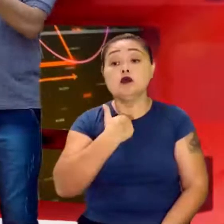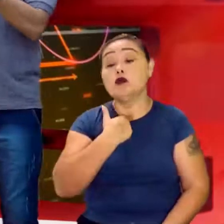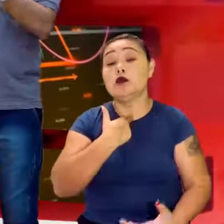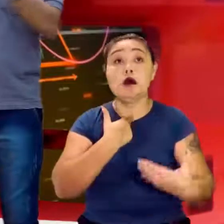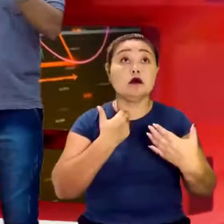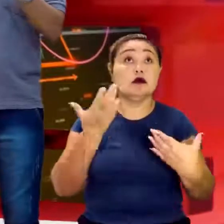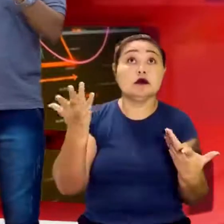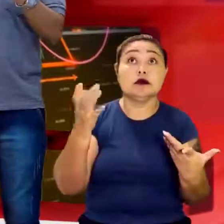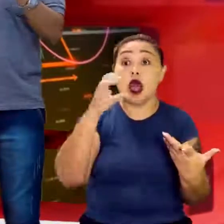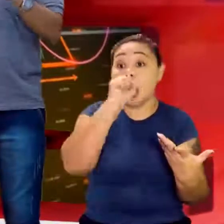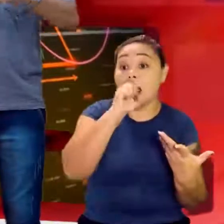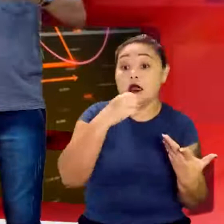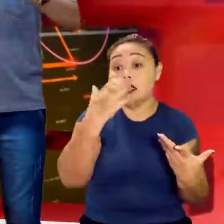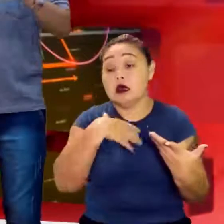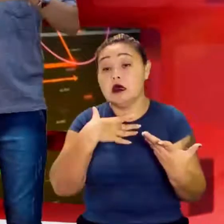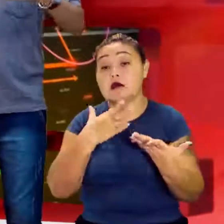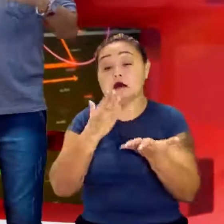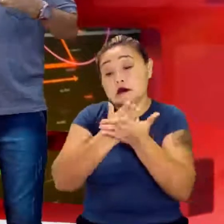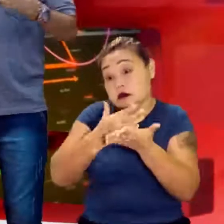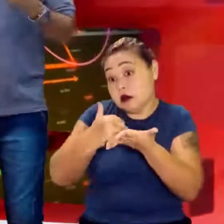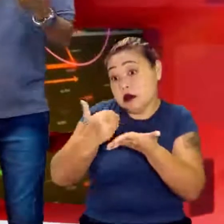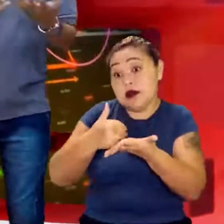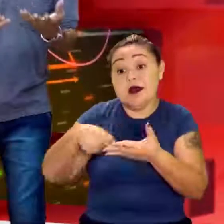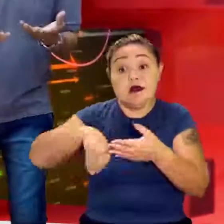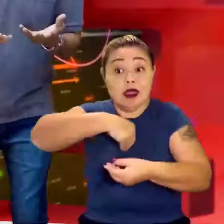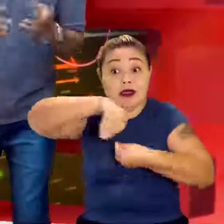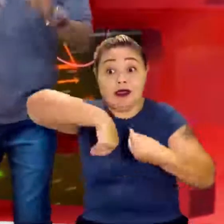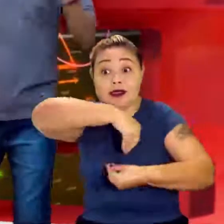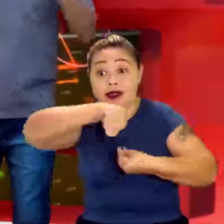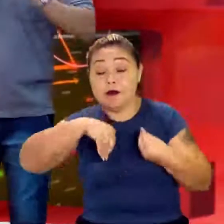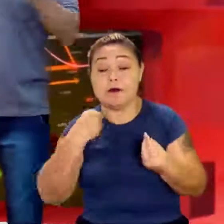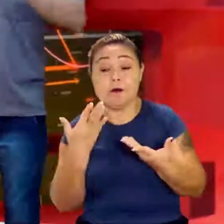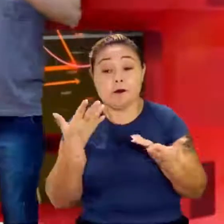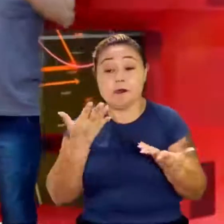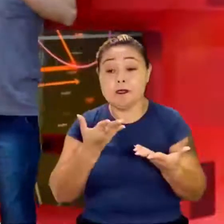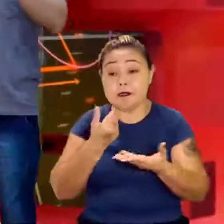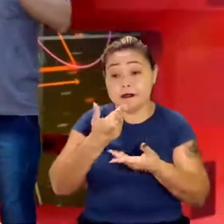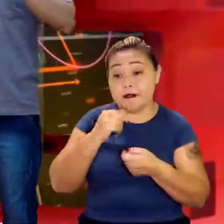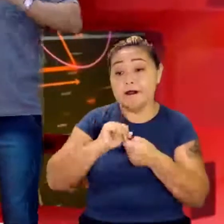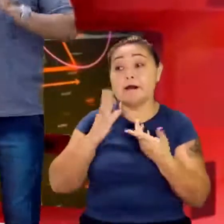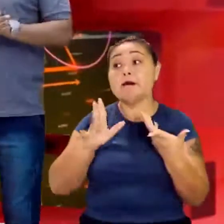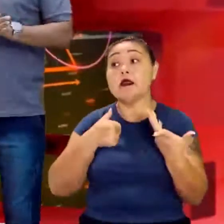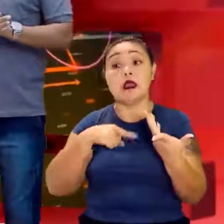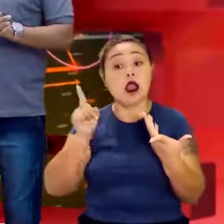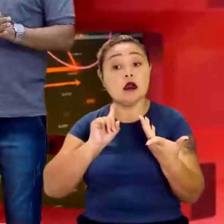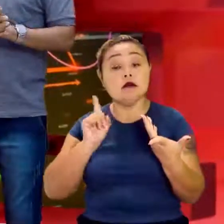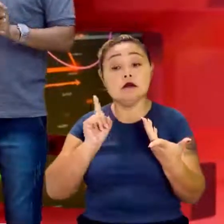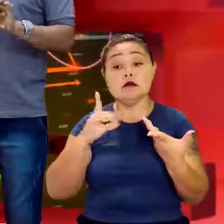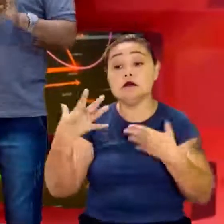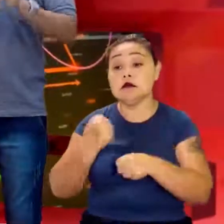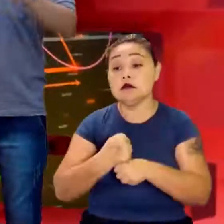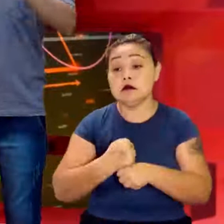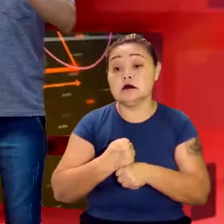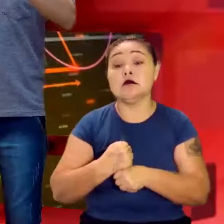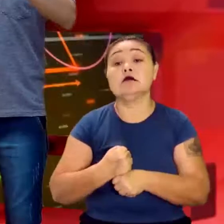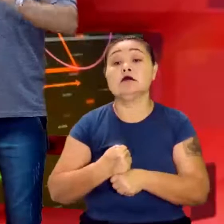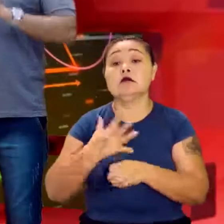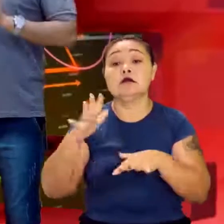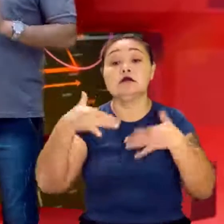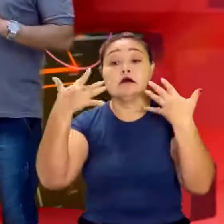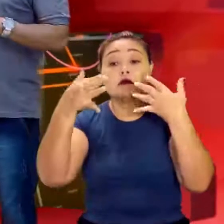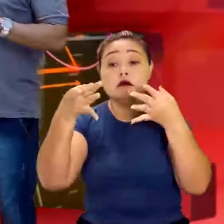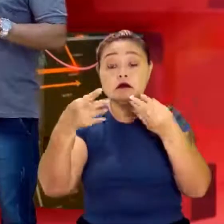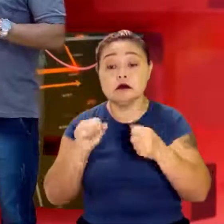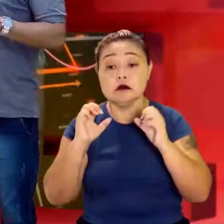com a maçã. Até posso cortar e fazer uma salada de fruta. Mas somar não. Verdade. Um